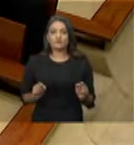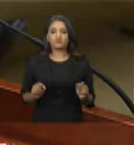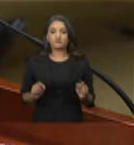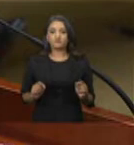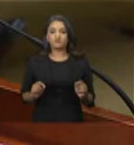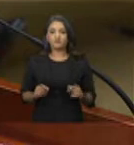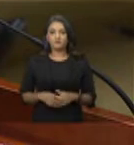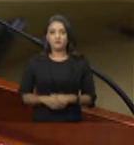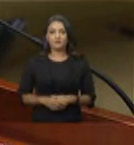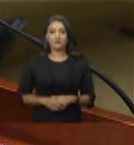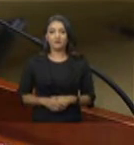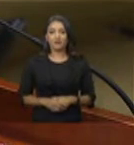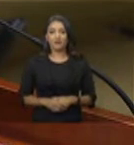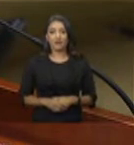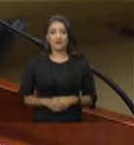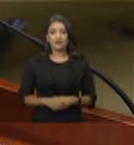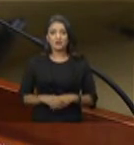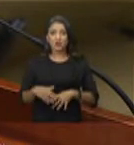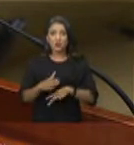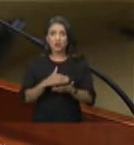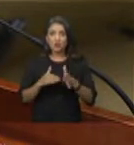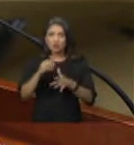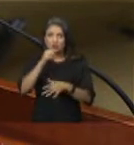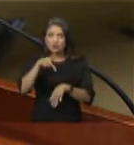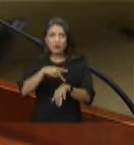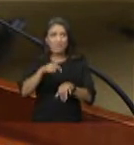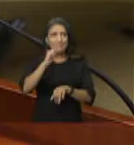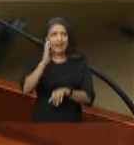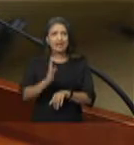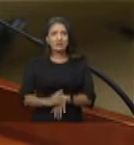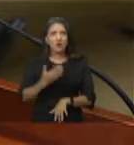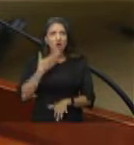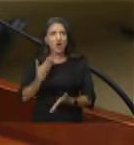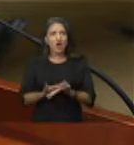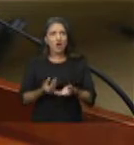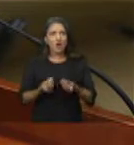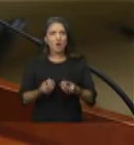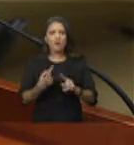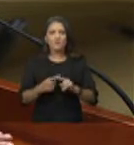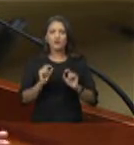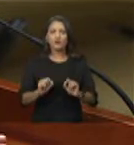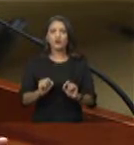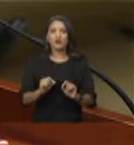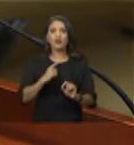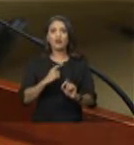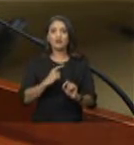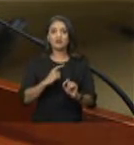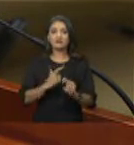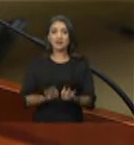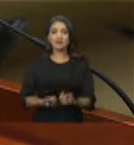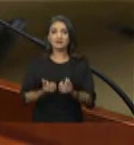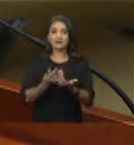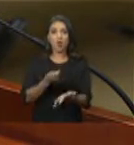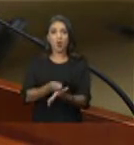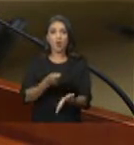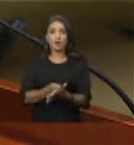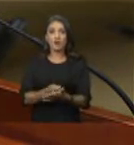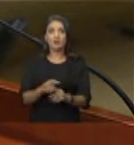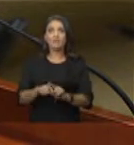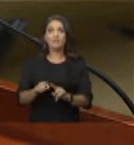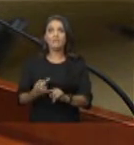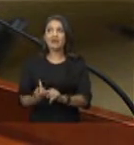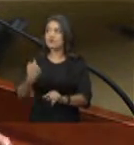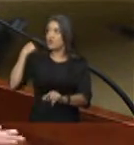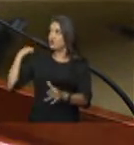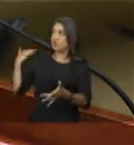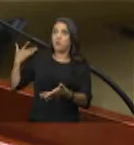que vou provocou perplexidade no país inteiro era retroatividade Porque até então as